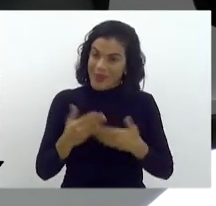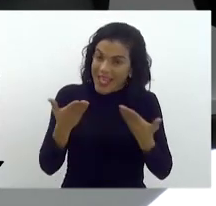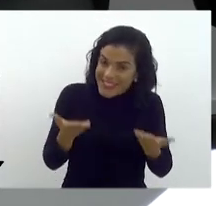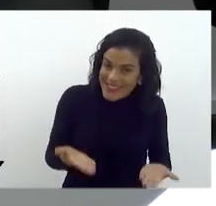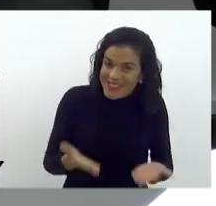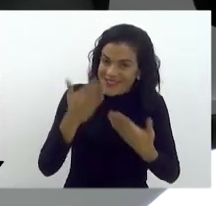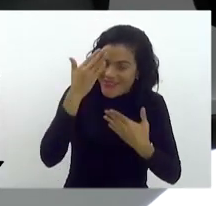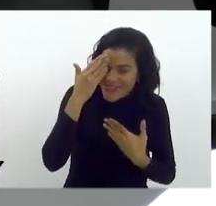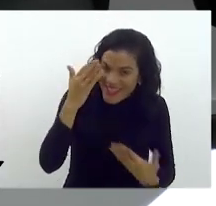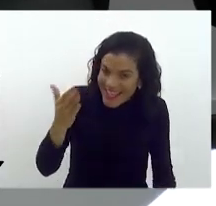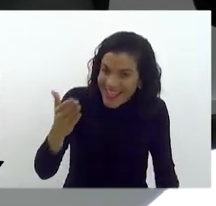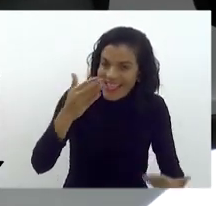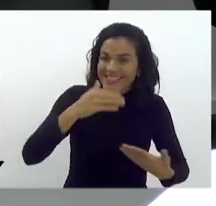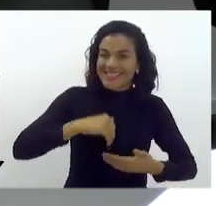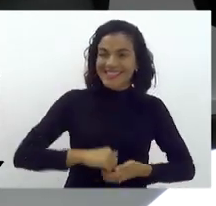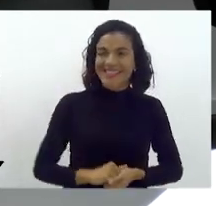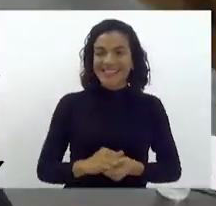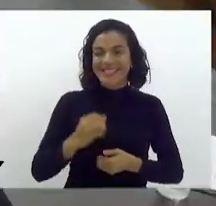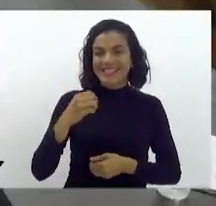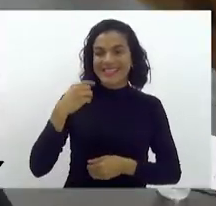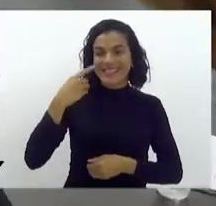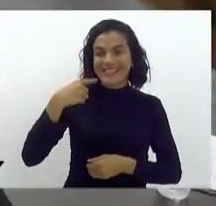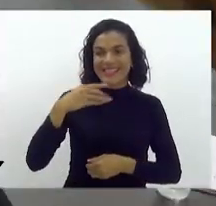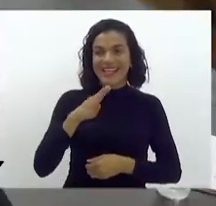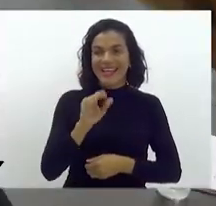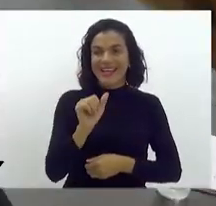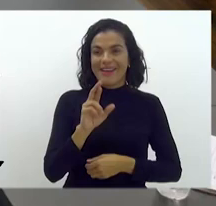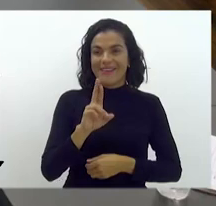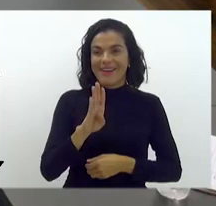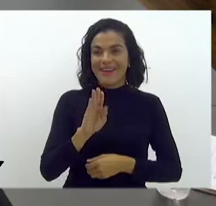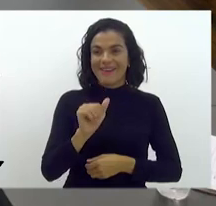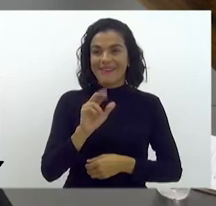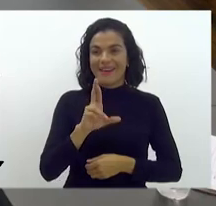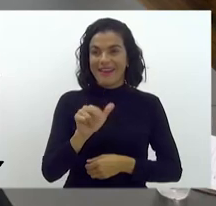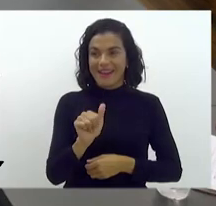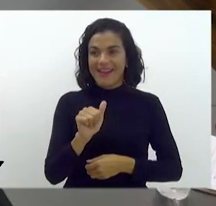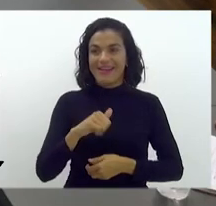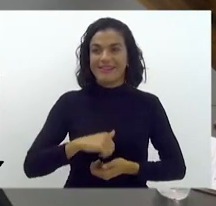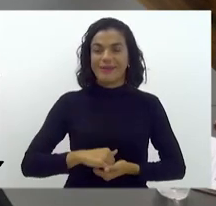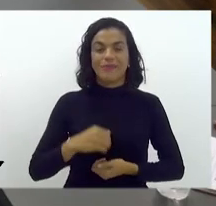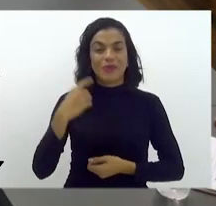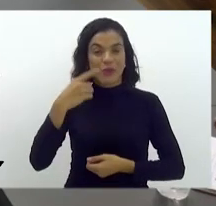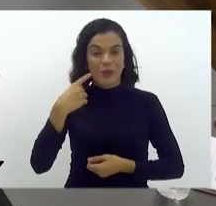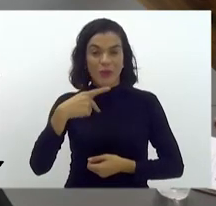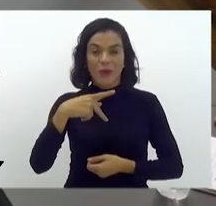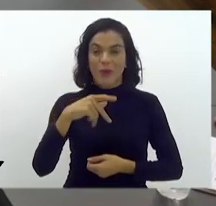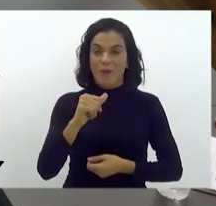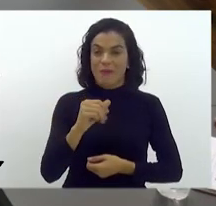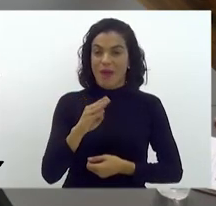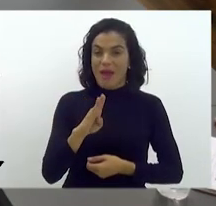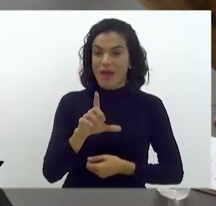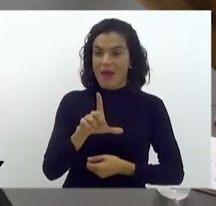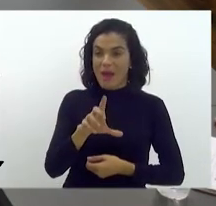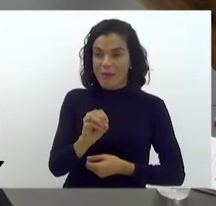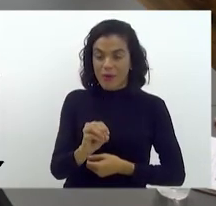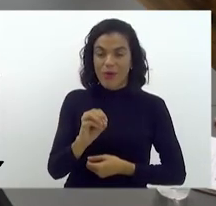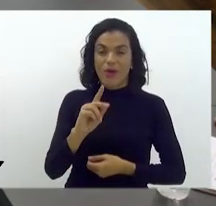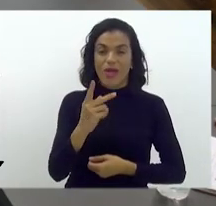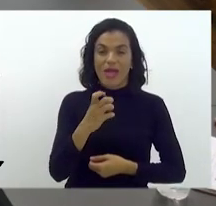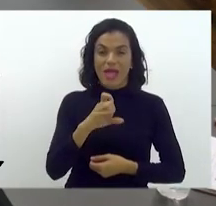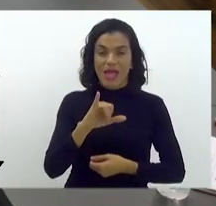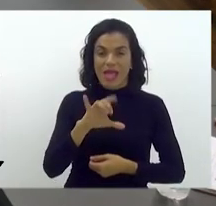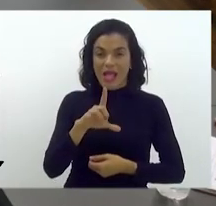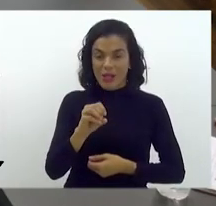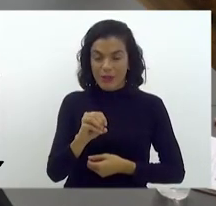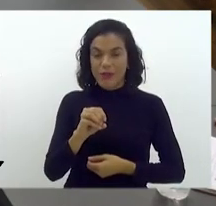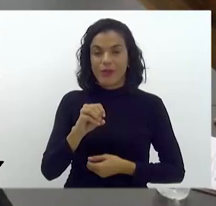obrigada obrigada Dra Bárbara muito obrigada obrigada doutora Bárbara Dr Pablo Dr Hélio Doutor